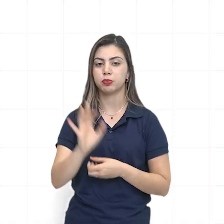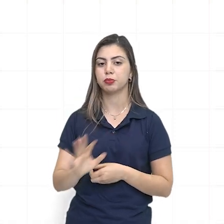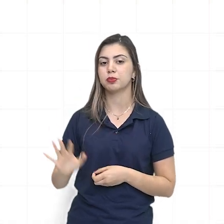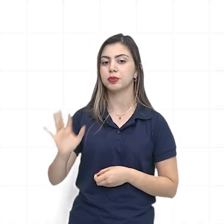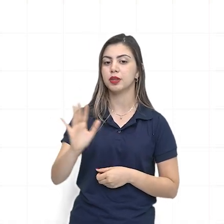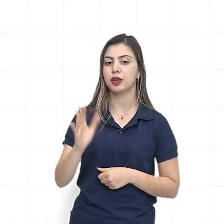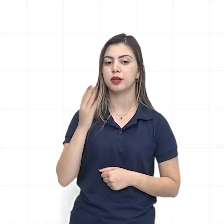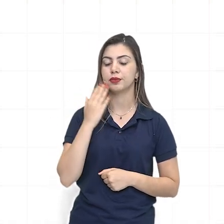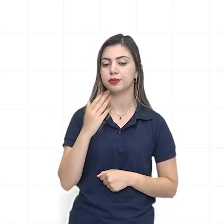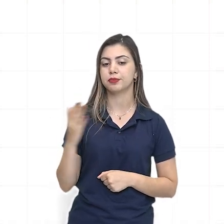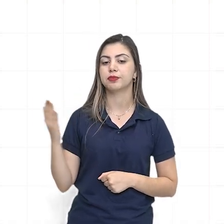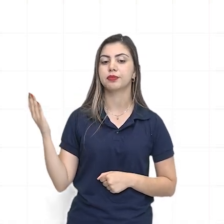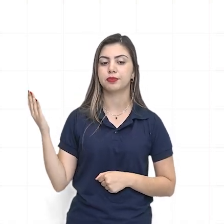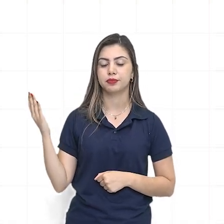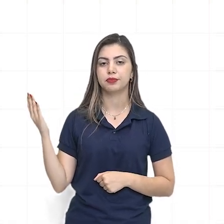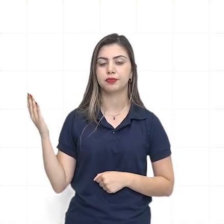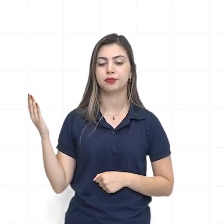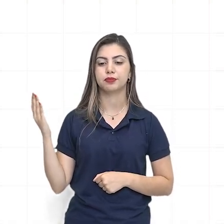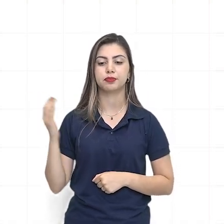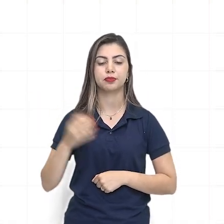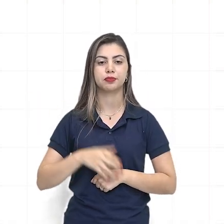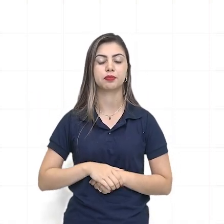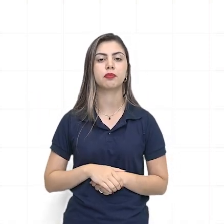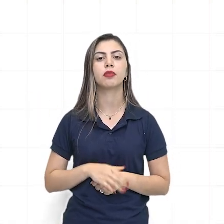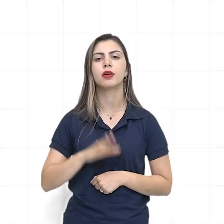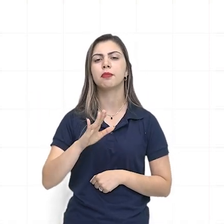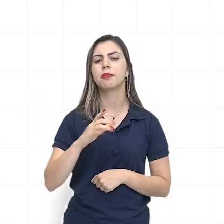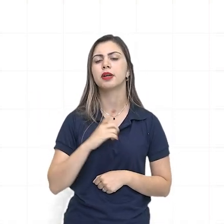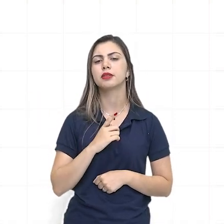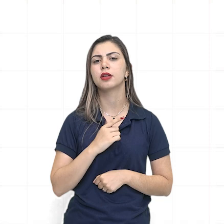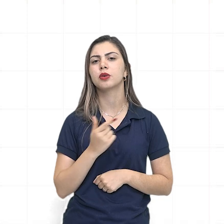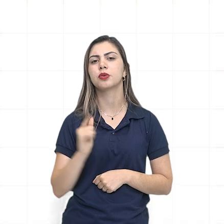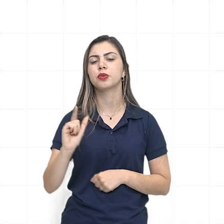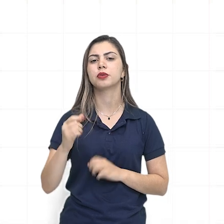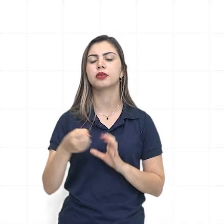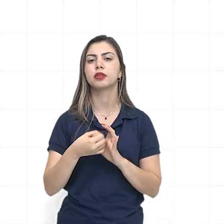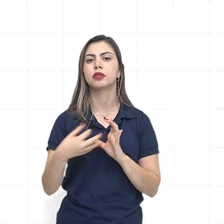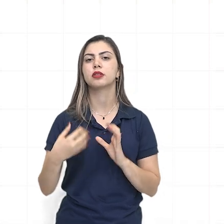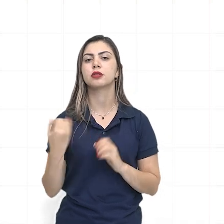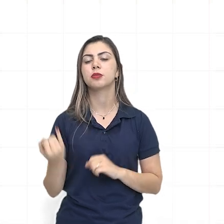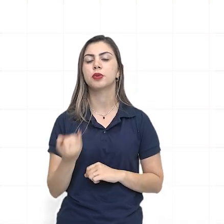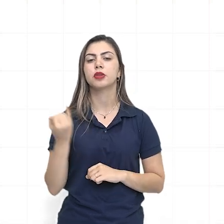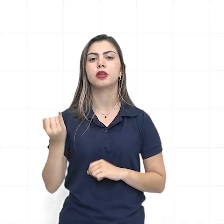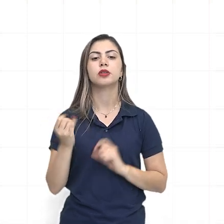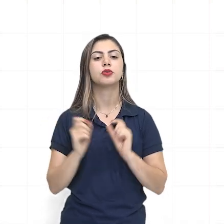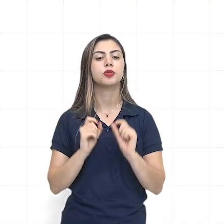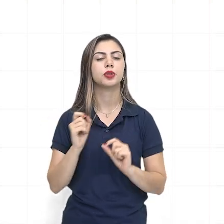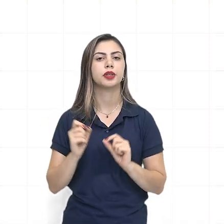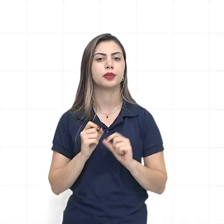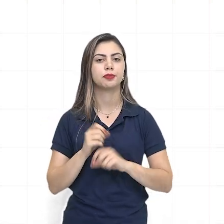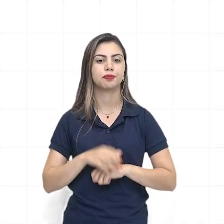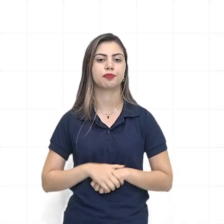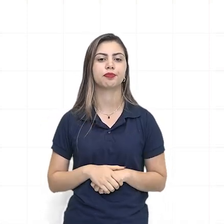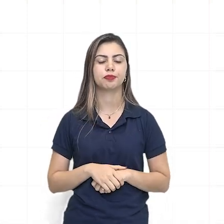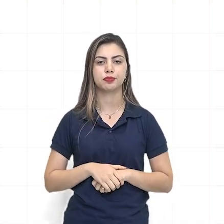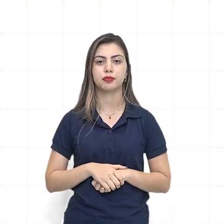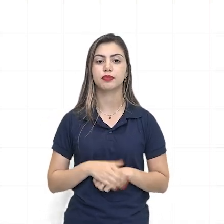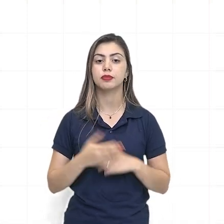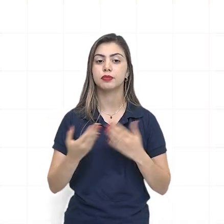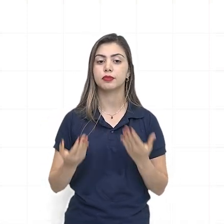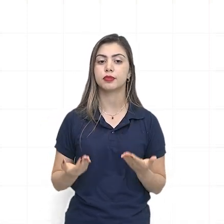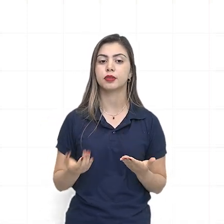mapa. Bom, outro ponto importante a ser tratado é o período